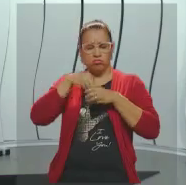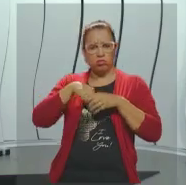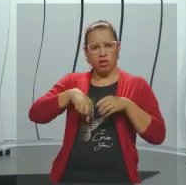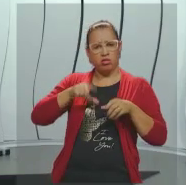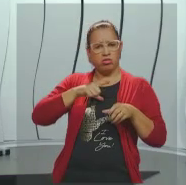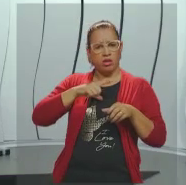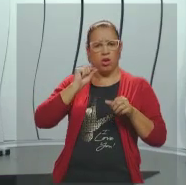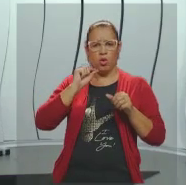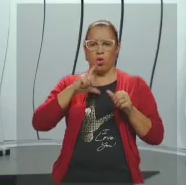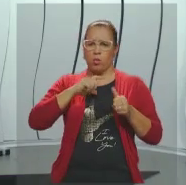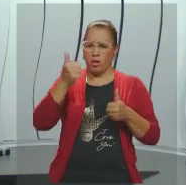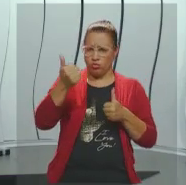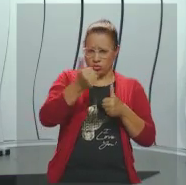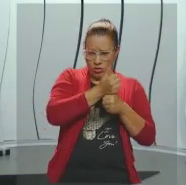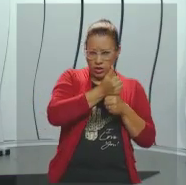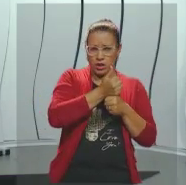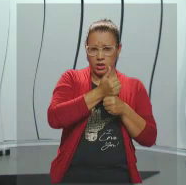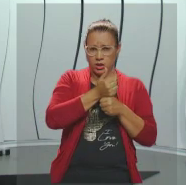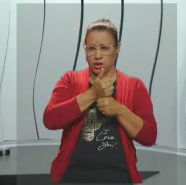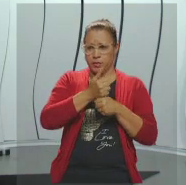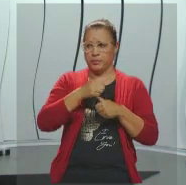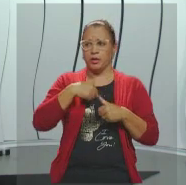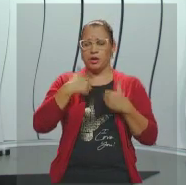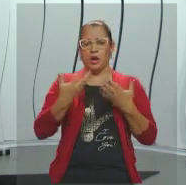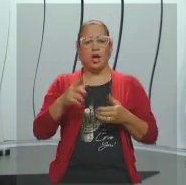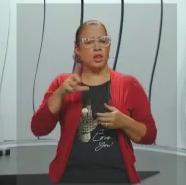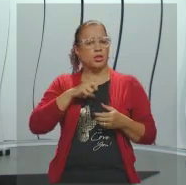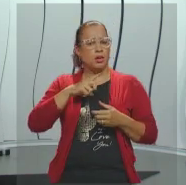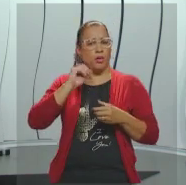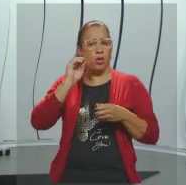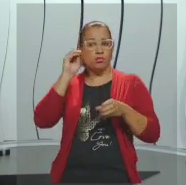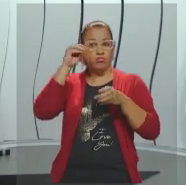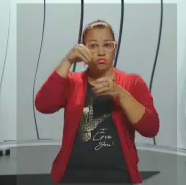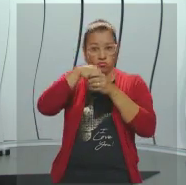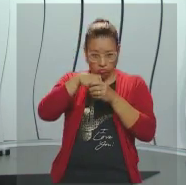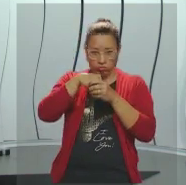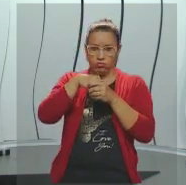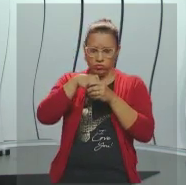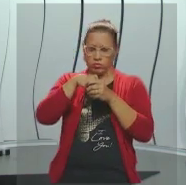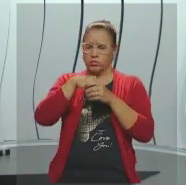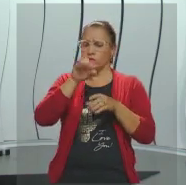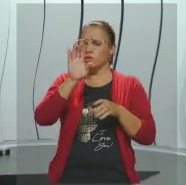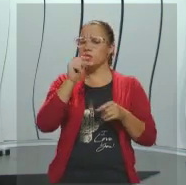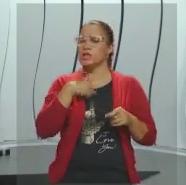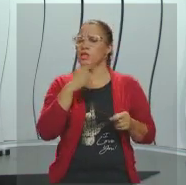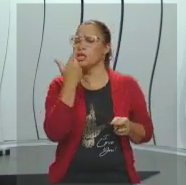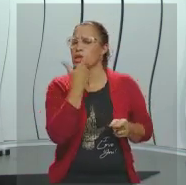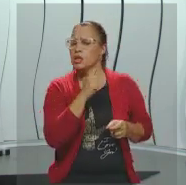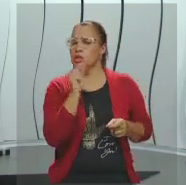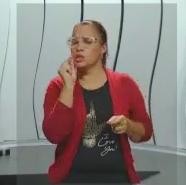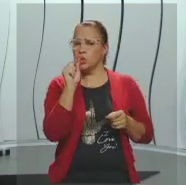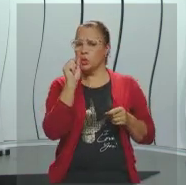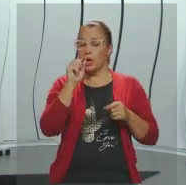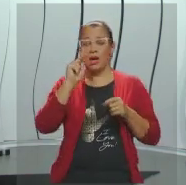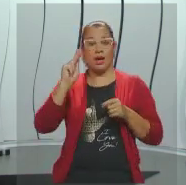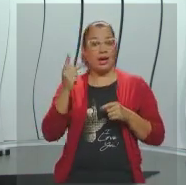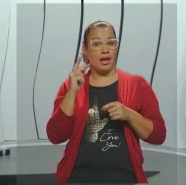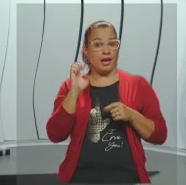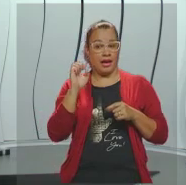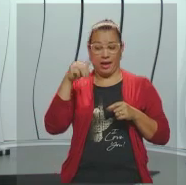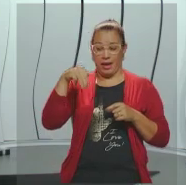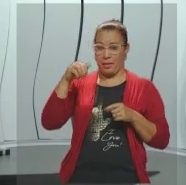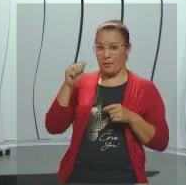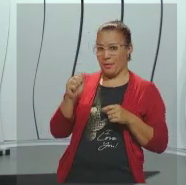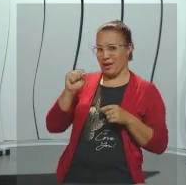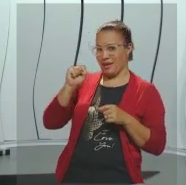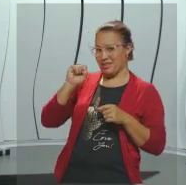dentro da hemácia, e esse oxigênio então vai entrar dentro dessa hemácia e vai conseguir então a hemácia, que